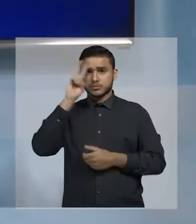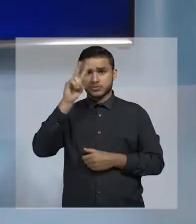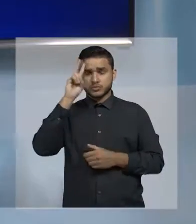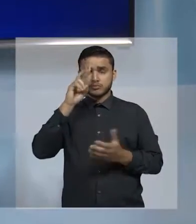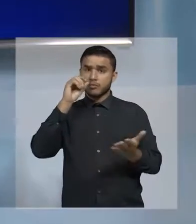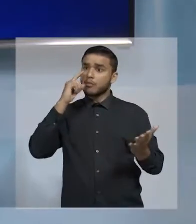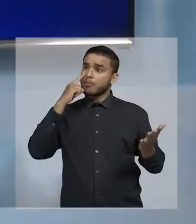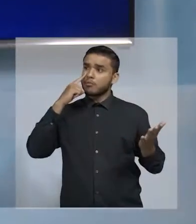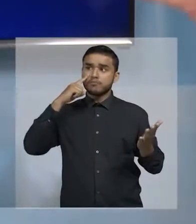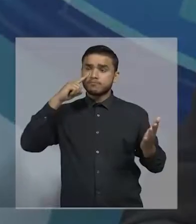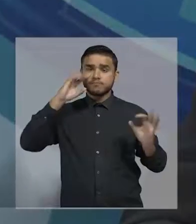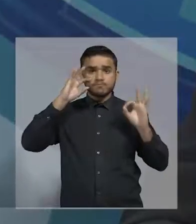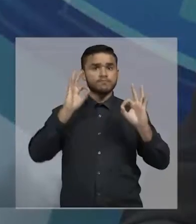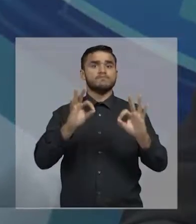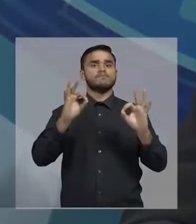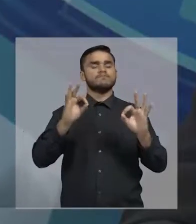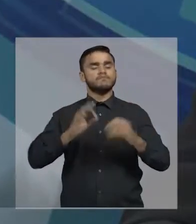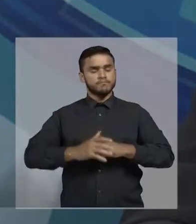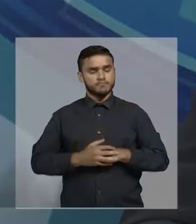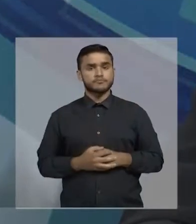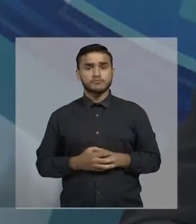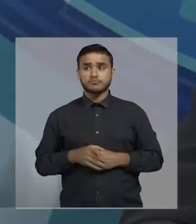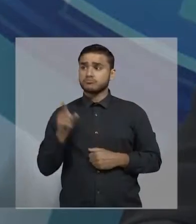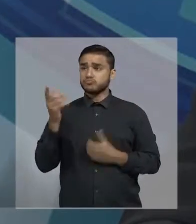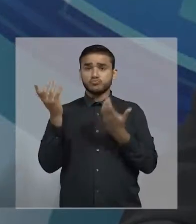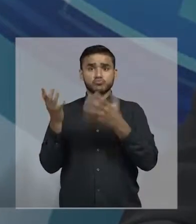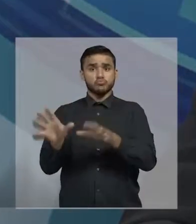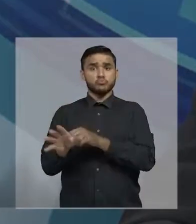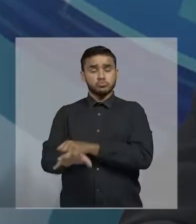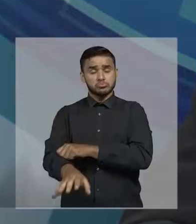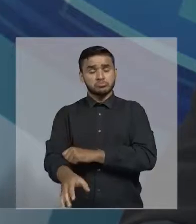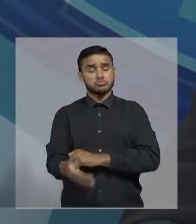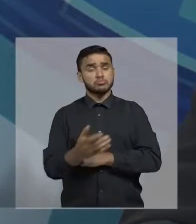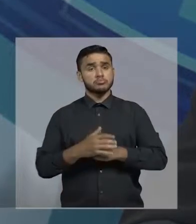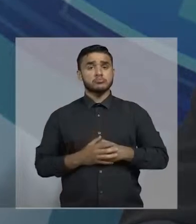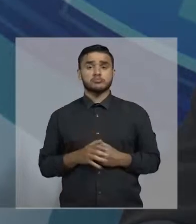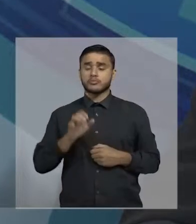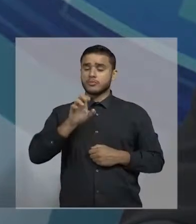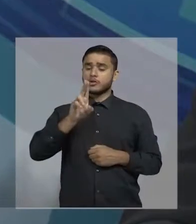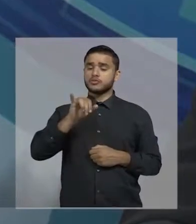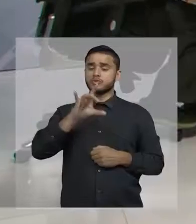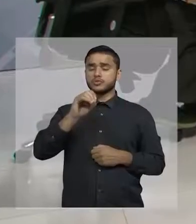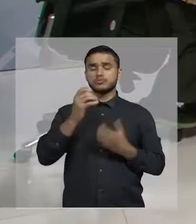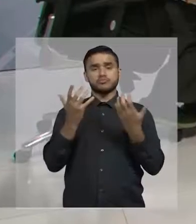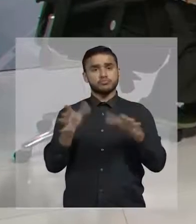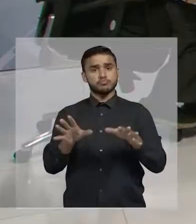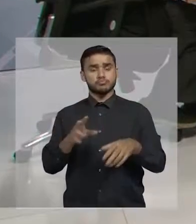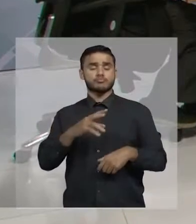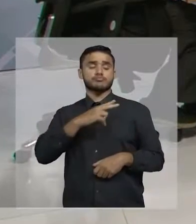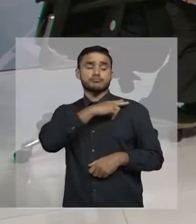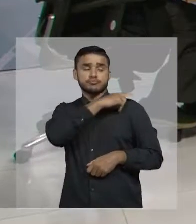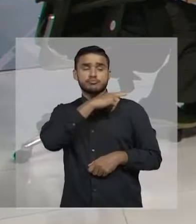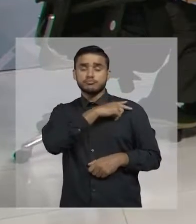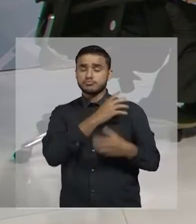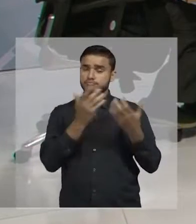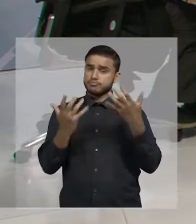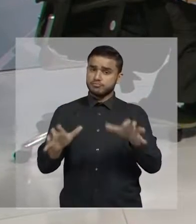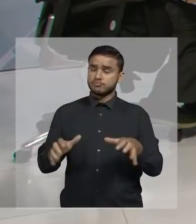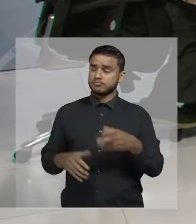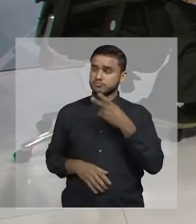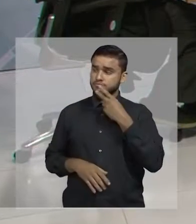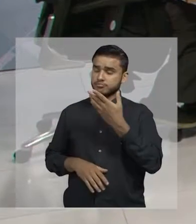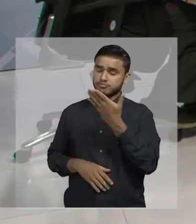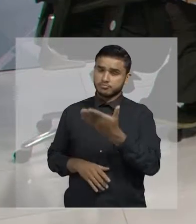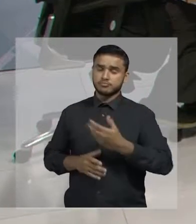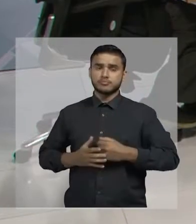negar, também não quis. O senador Eunício também não quis, capitão Wagner também não quis, os dois citados pelo Andrei. Eu coloquei o